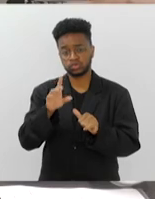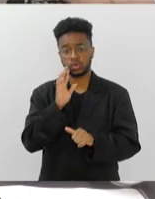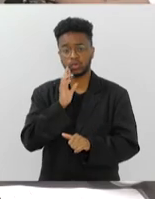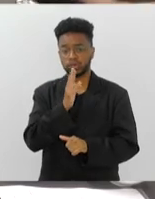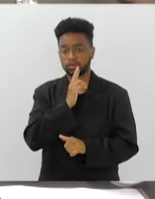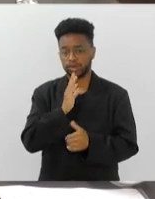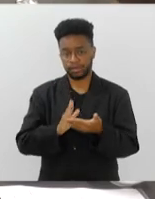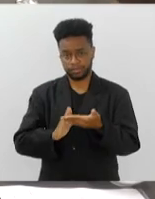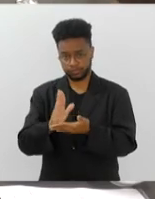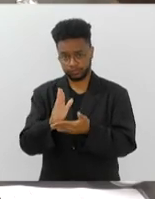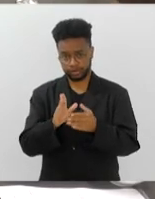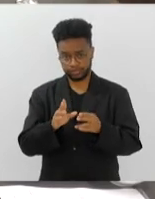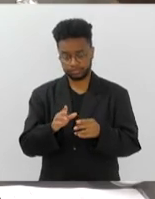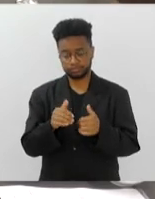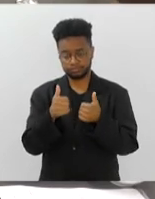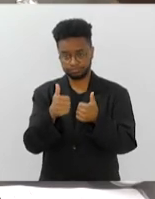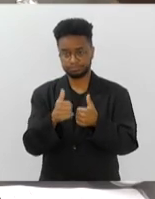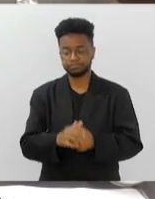estão, aprovado.